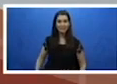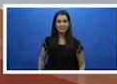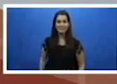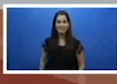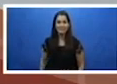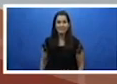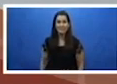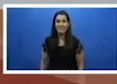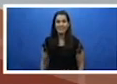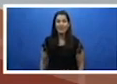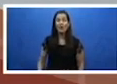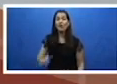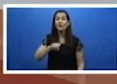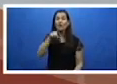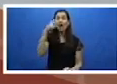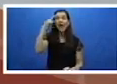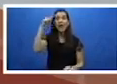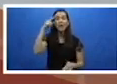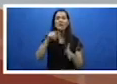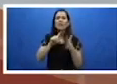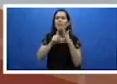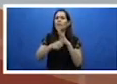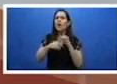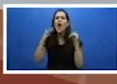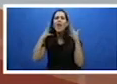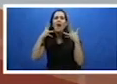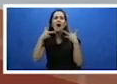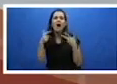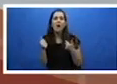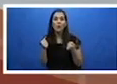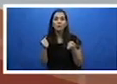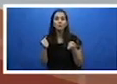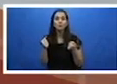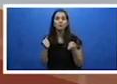Vocês se lembram que depois que o leão